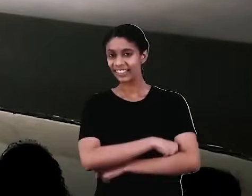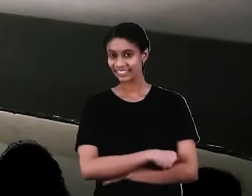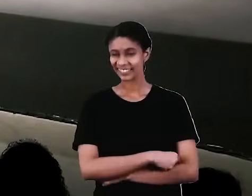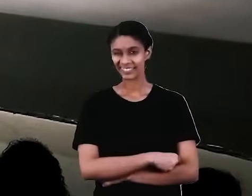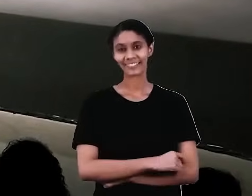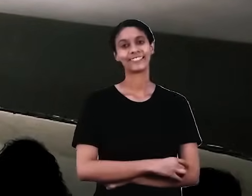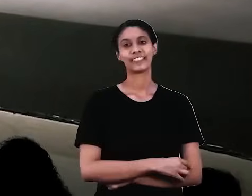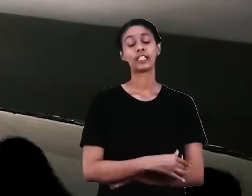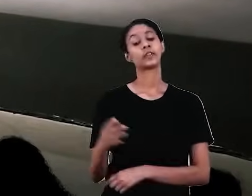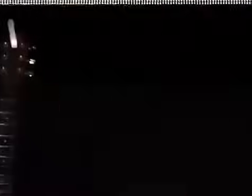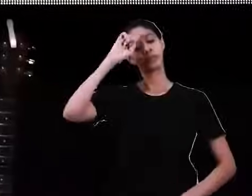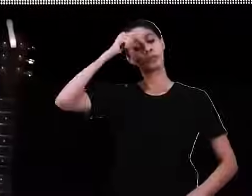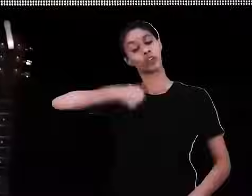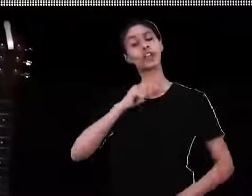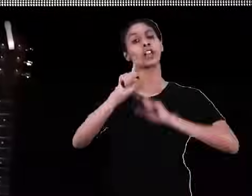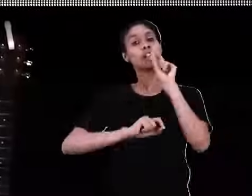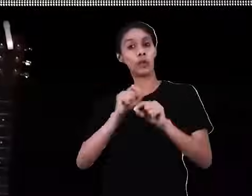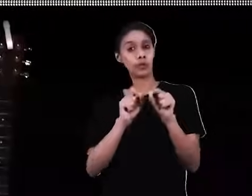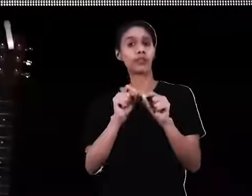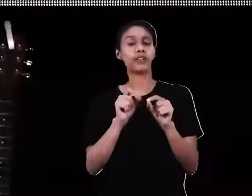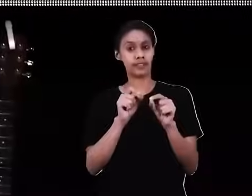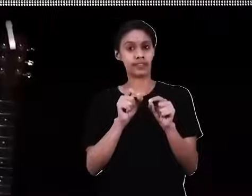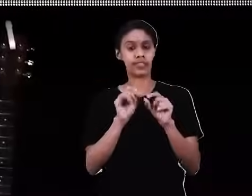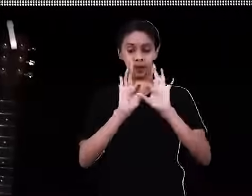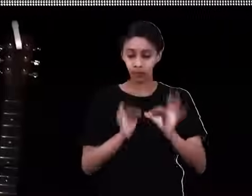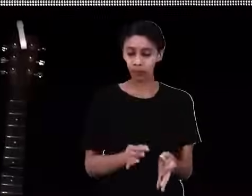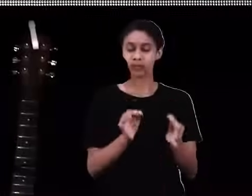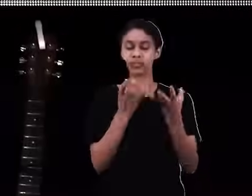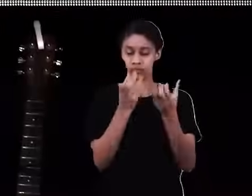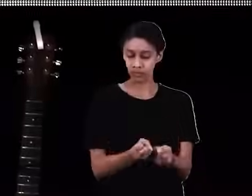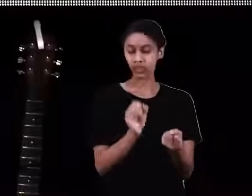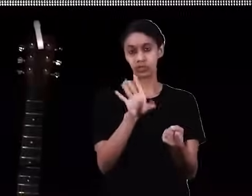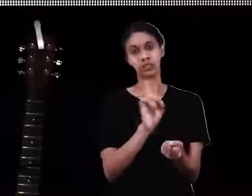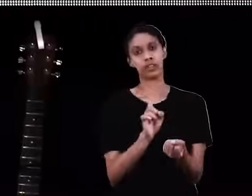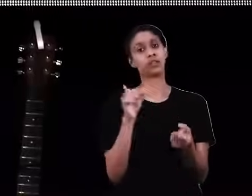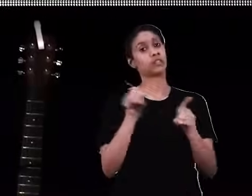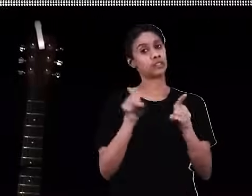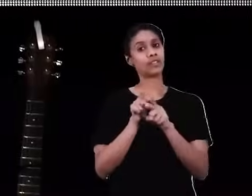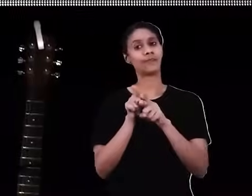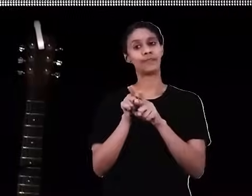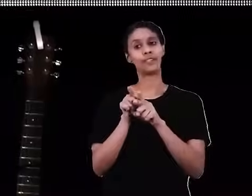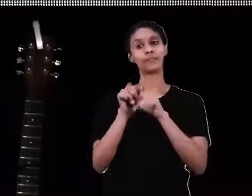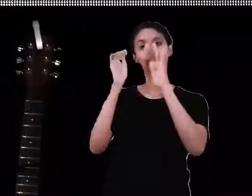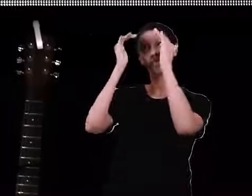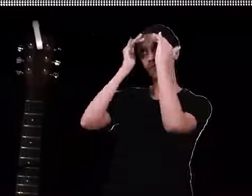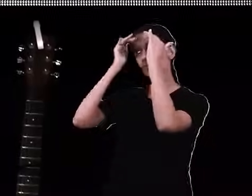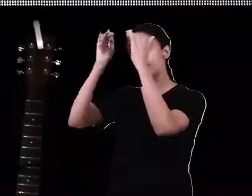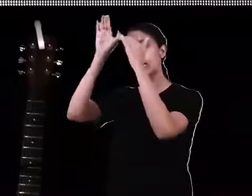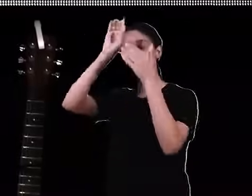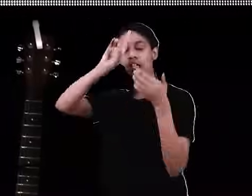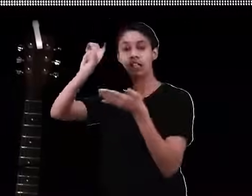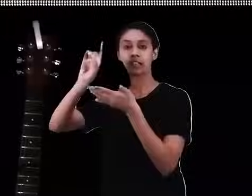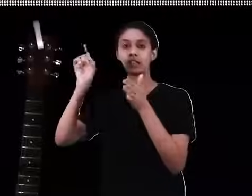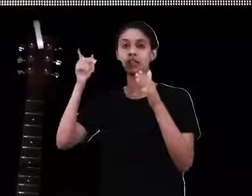Governar a si mesmo é não somente uma questão de humildade e submissão, é também sobre o temor ao Senhor. A Bíblia diz em